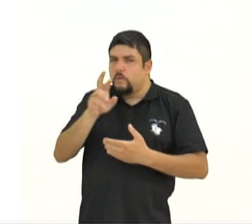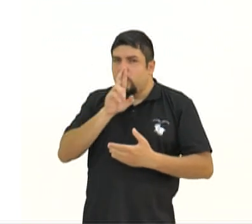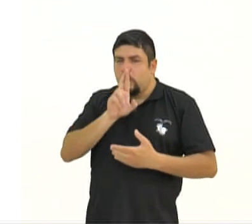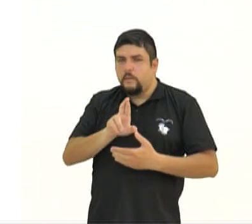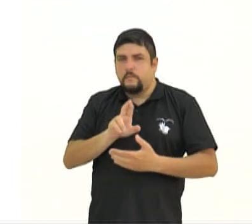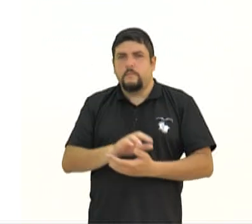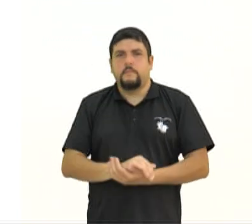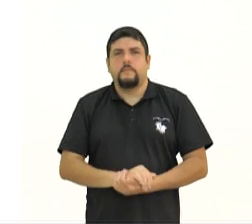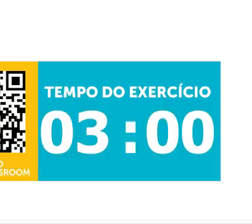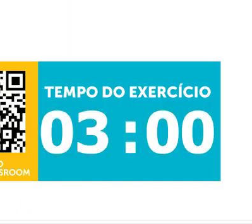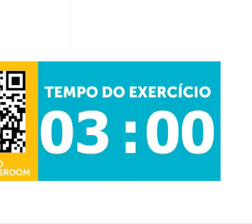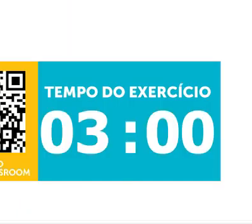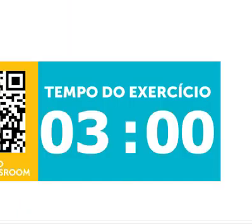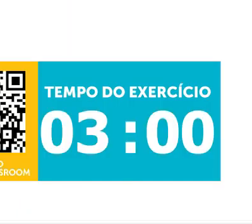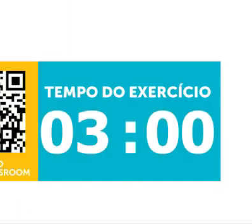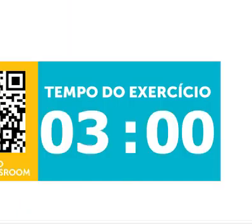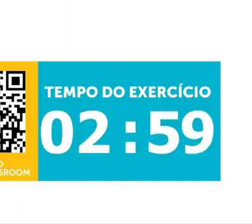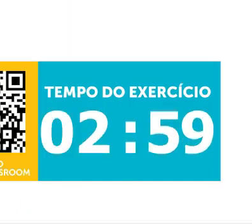respostas.